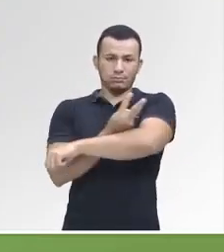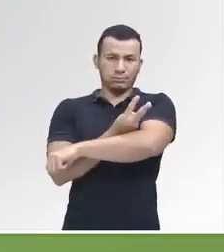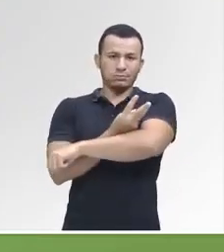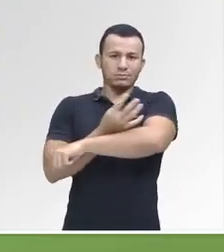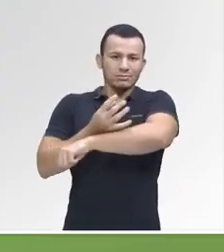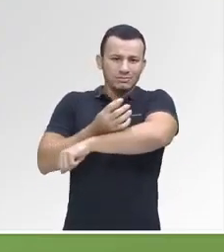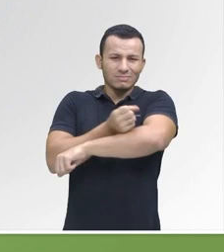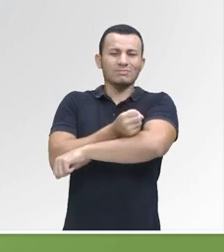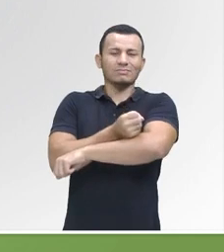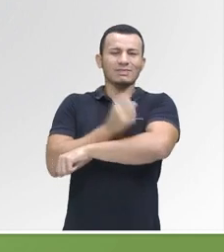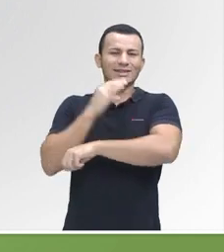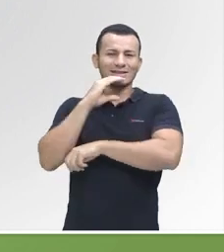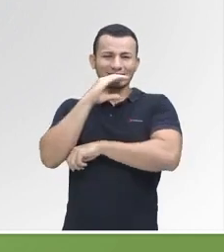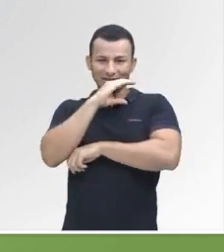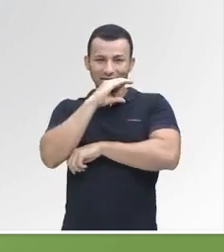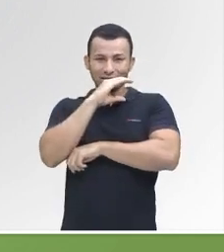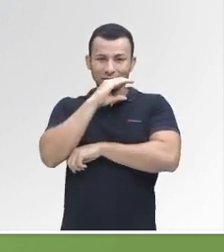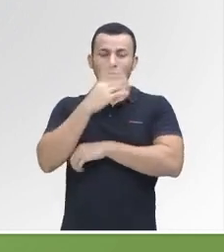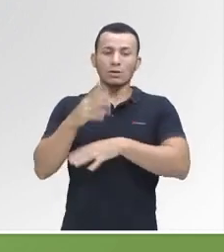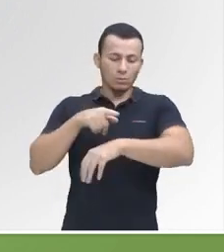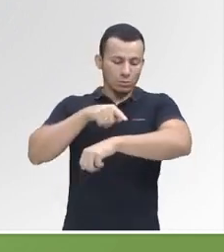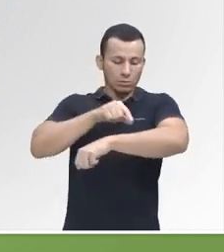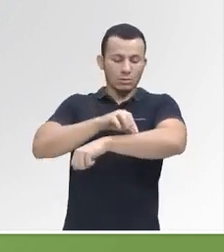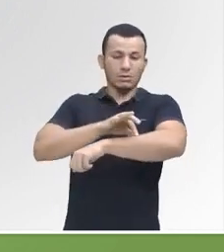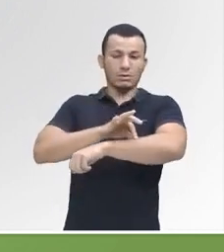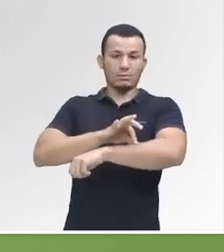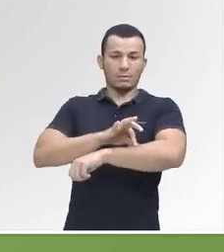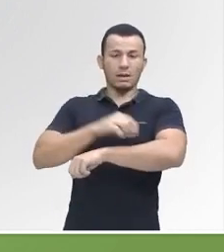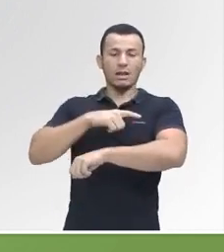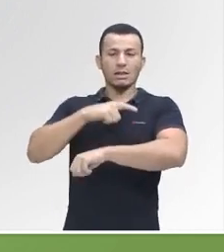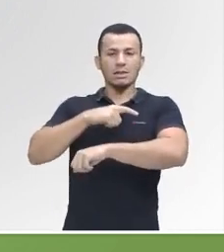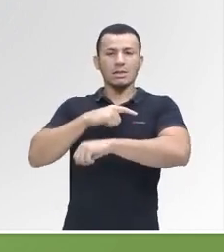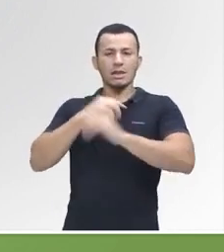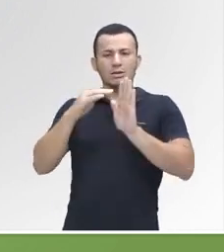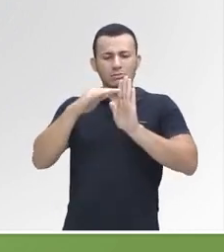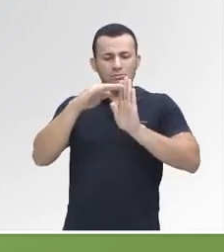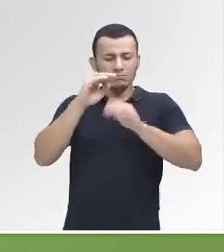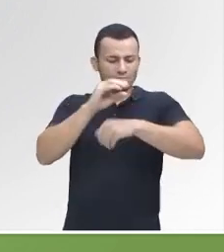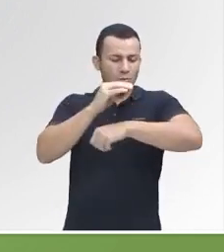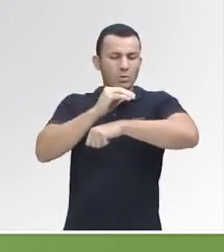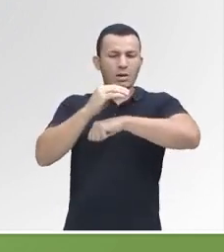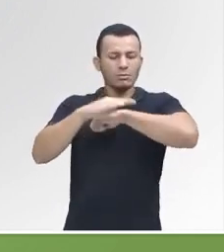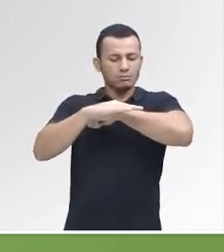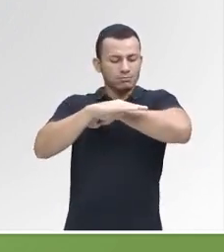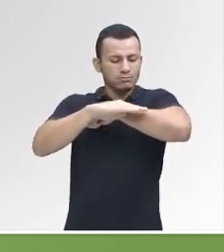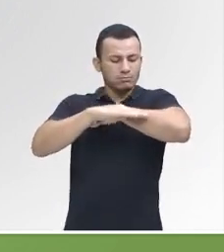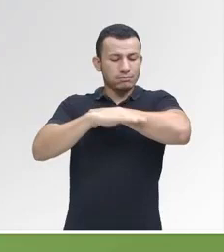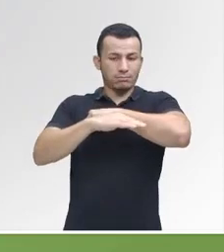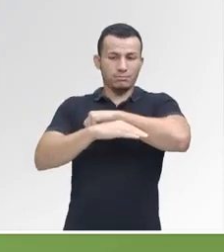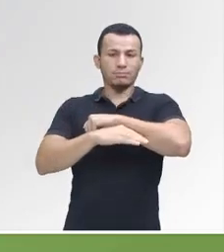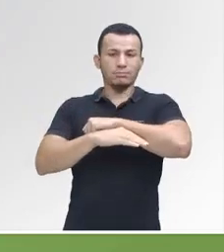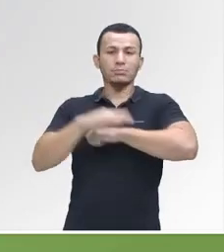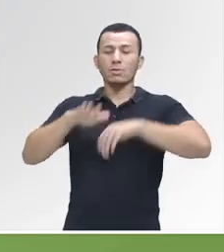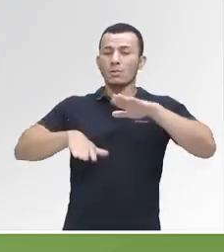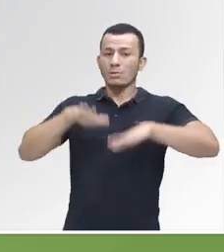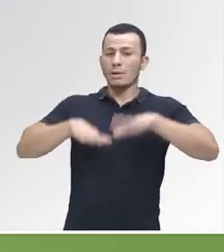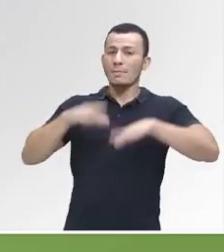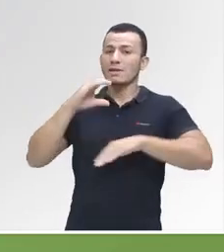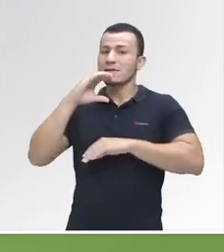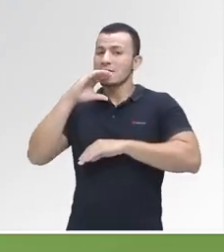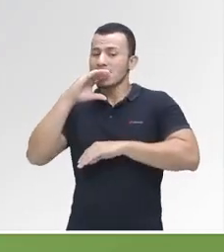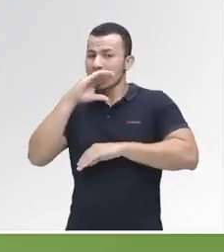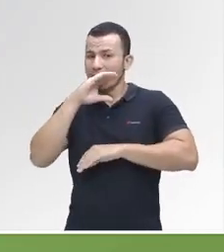grau. Então, a nossa pele possui várias camadas. De acordo com o dano, né, da queimadura,